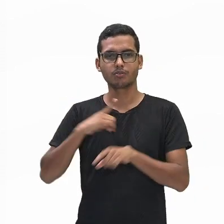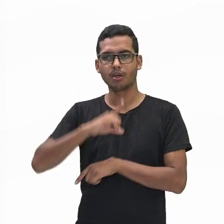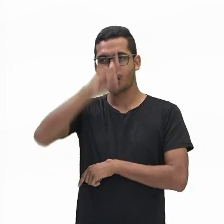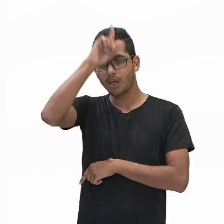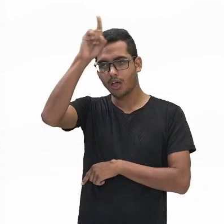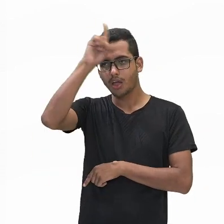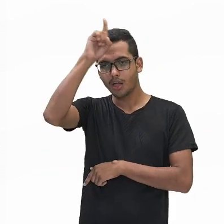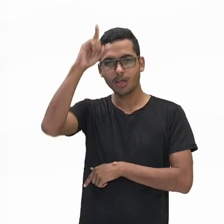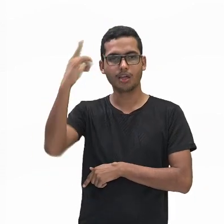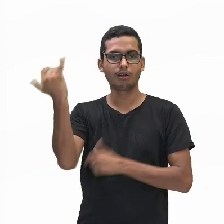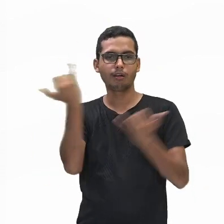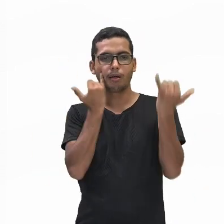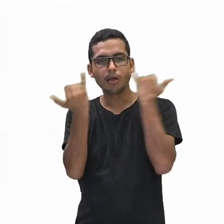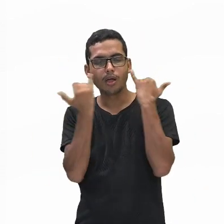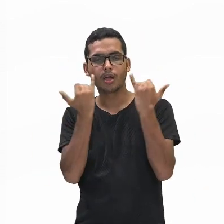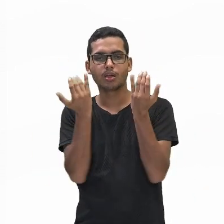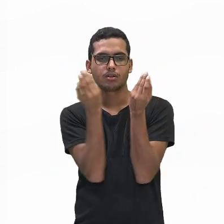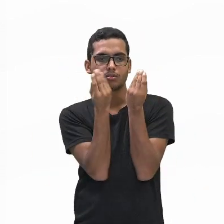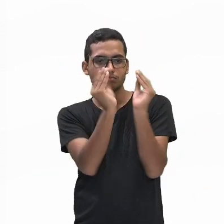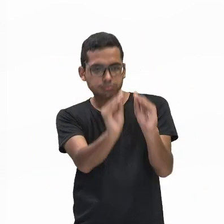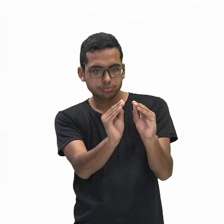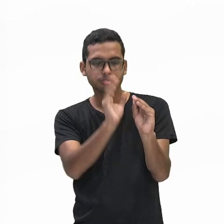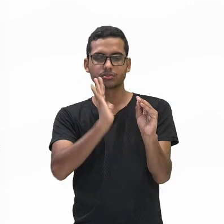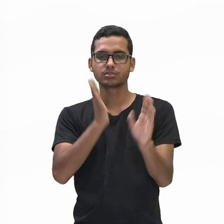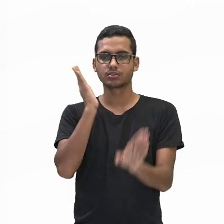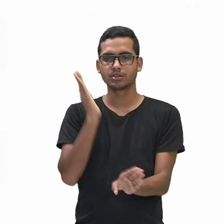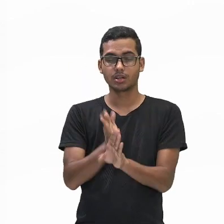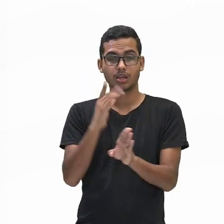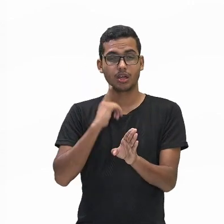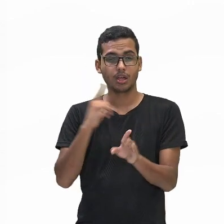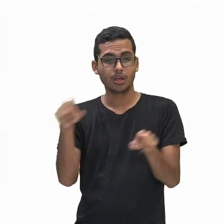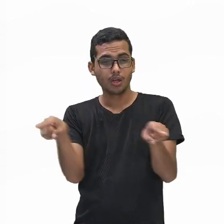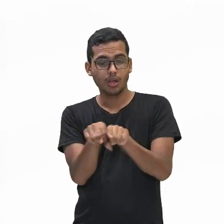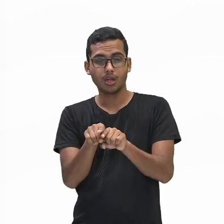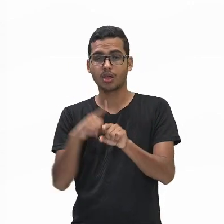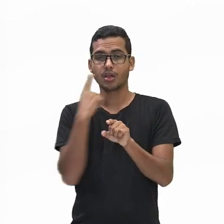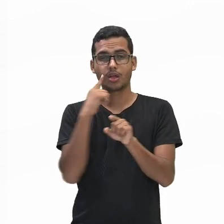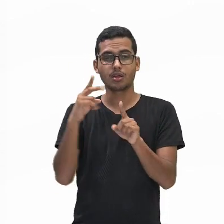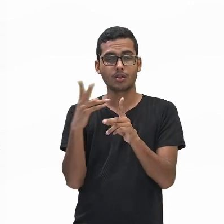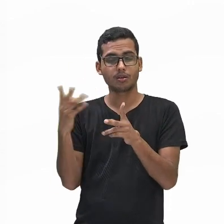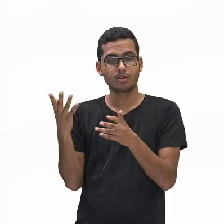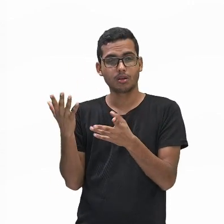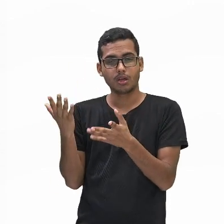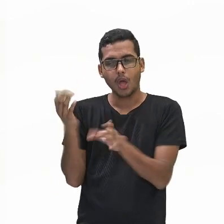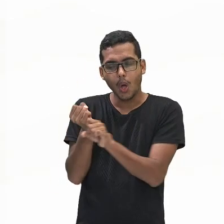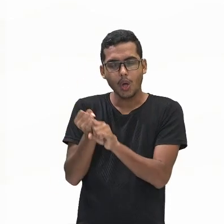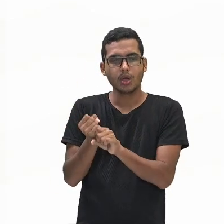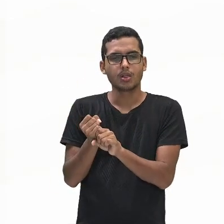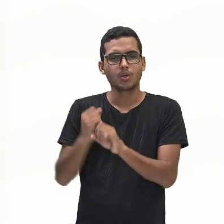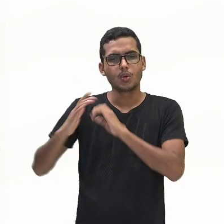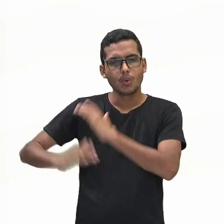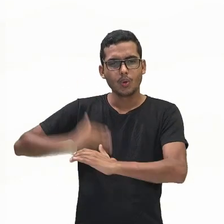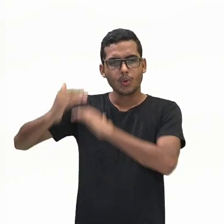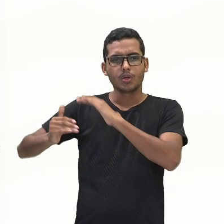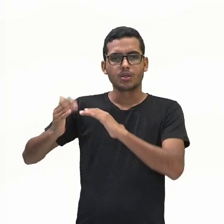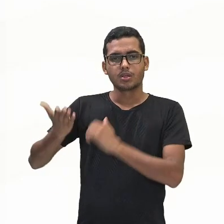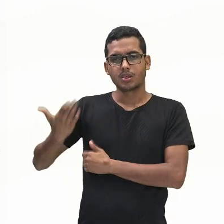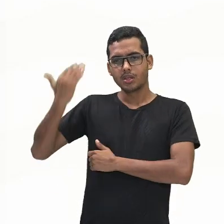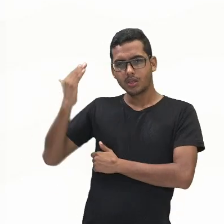como algo ali que já foi descoberto, medindo aspectos de desenvolvimento que já foram